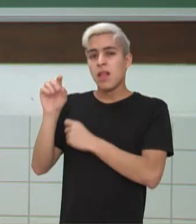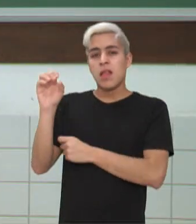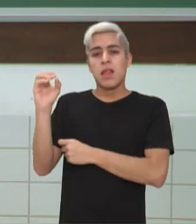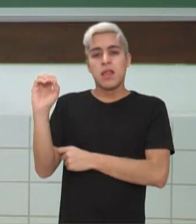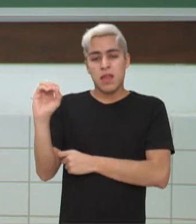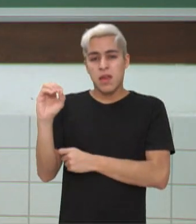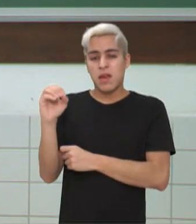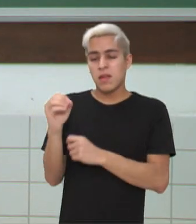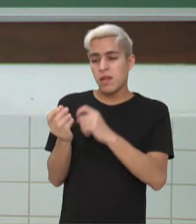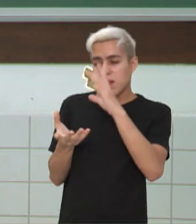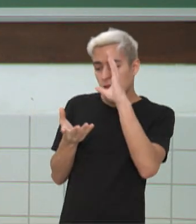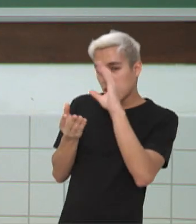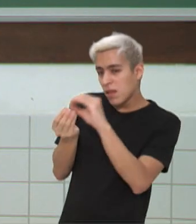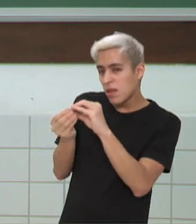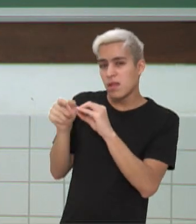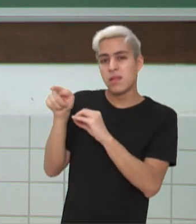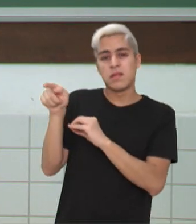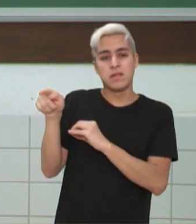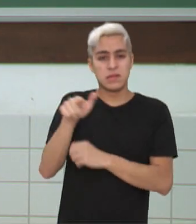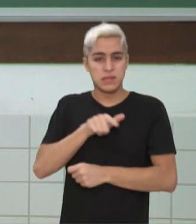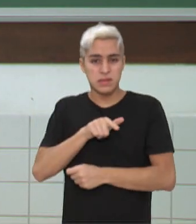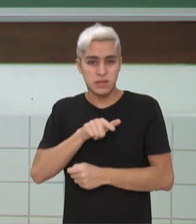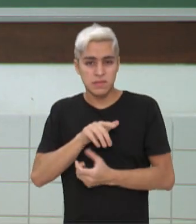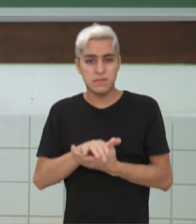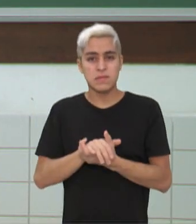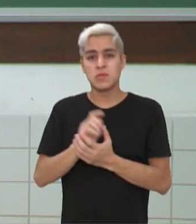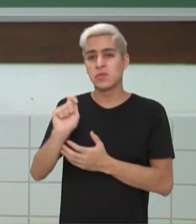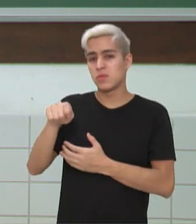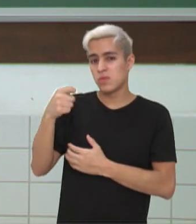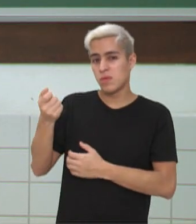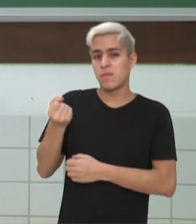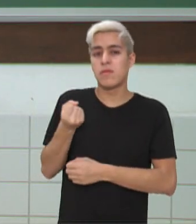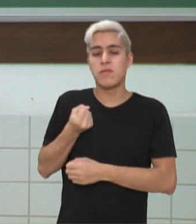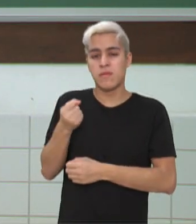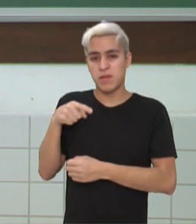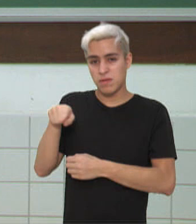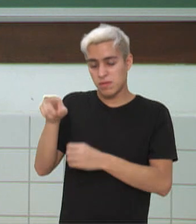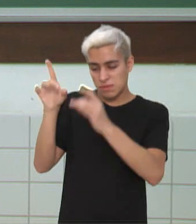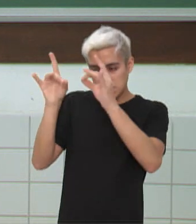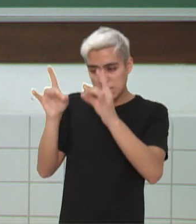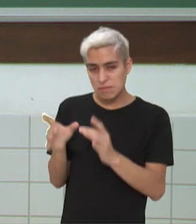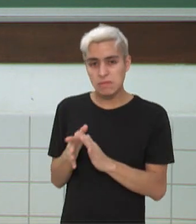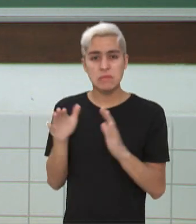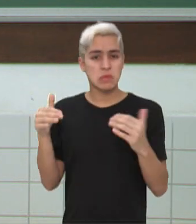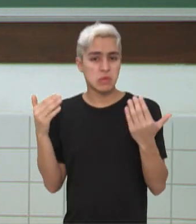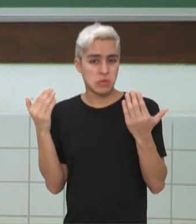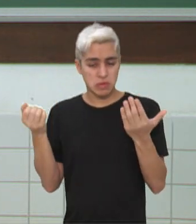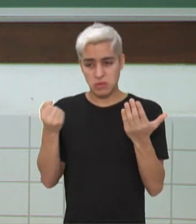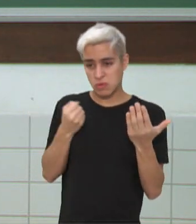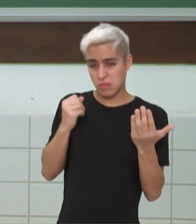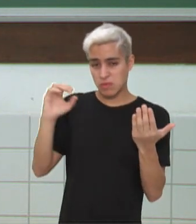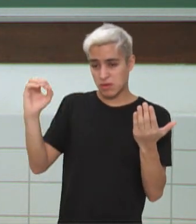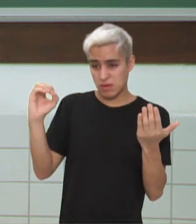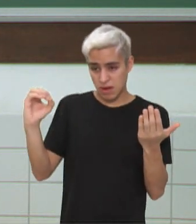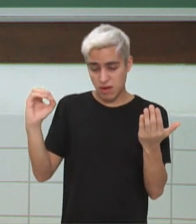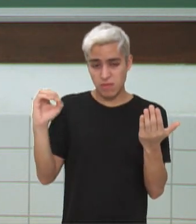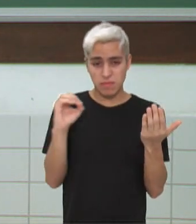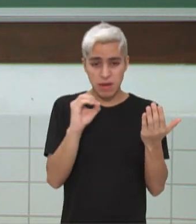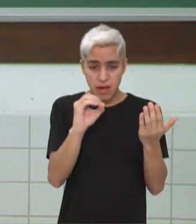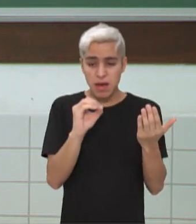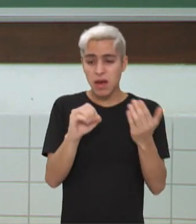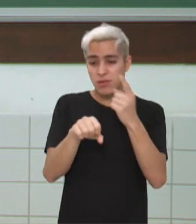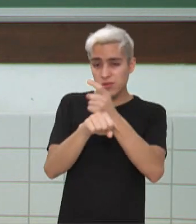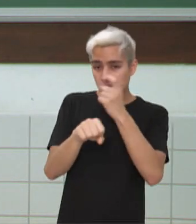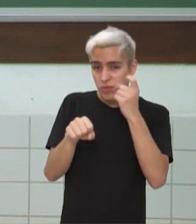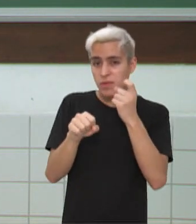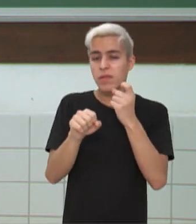uma interpretação que a gente faz em relação ao valor do discriminante. Quando o discriminante dá 0, a gente já